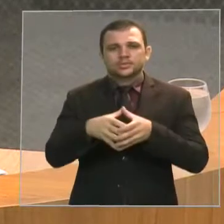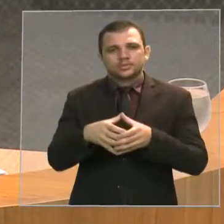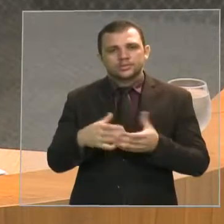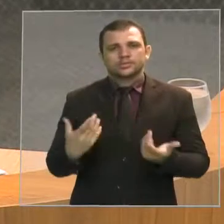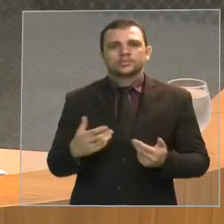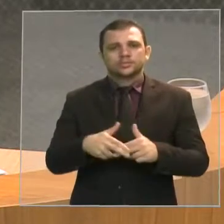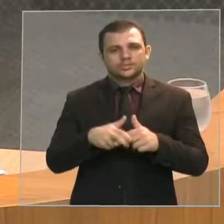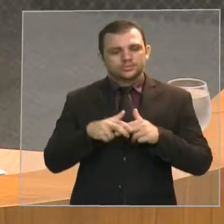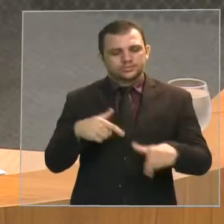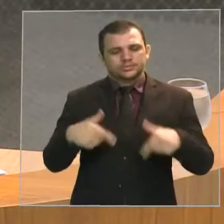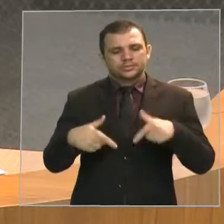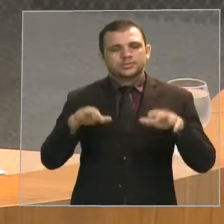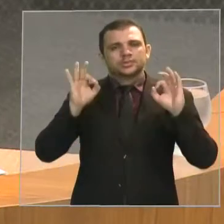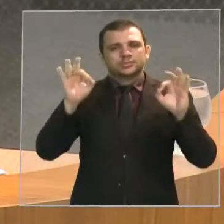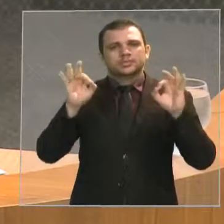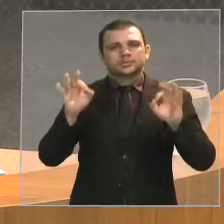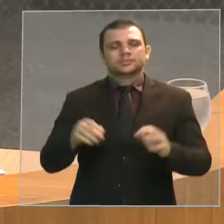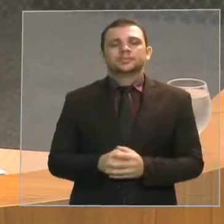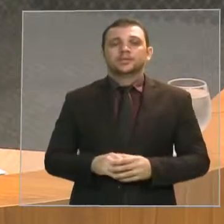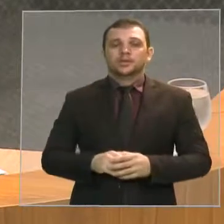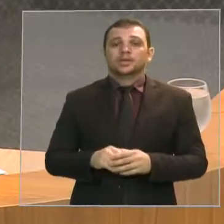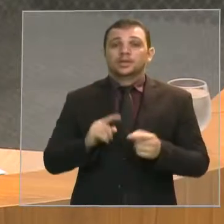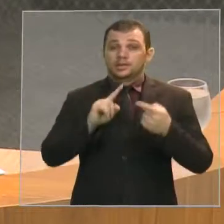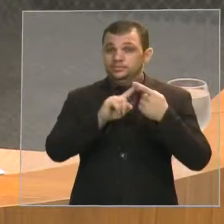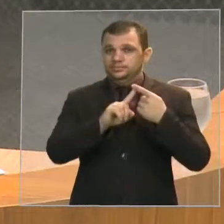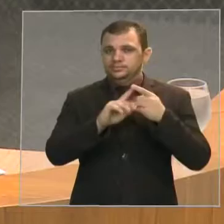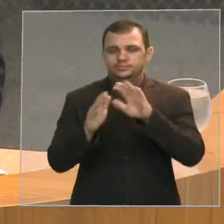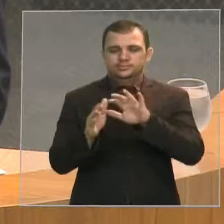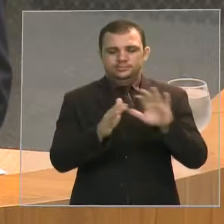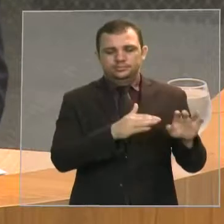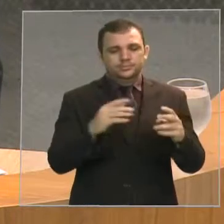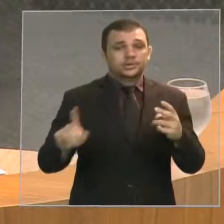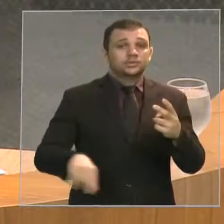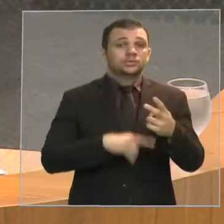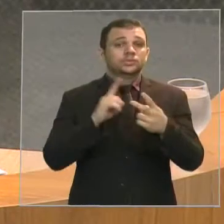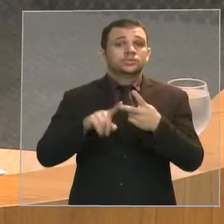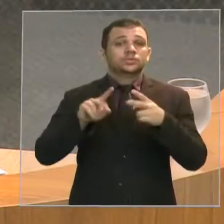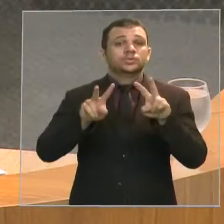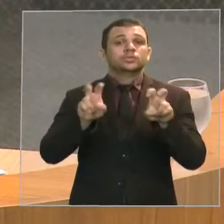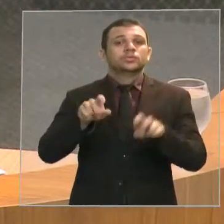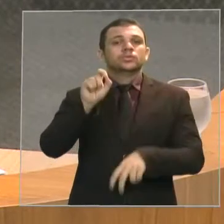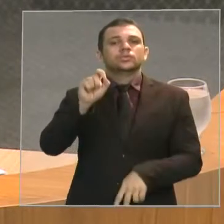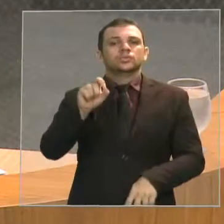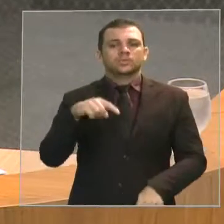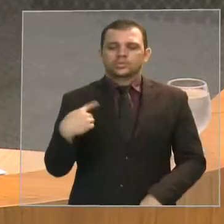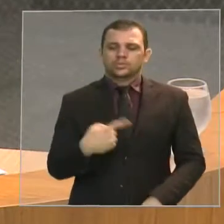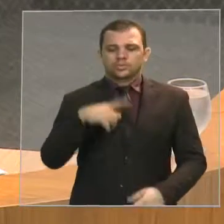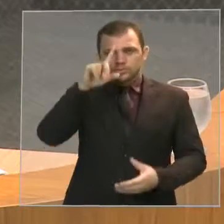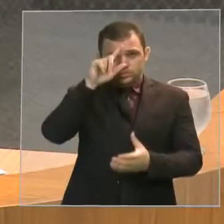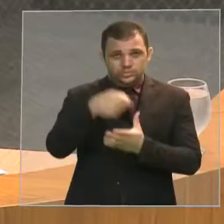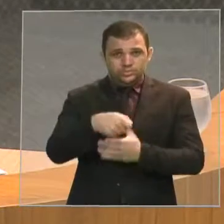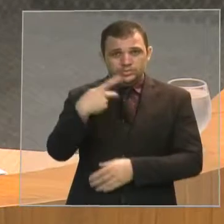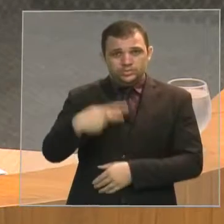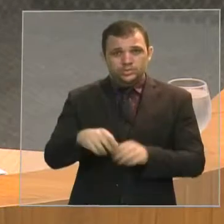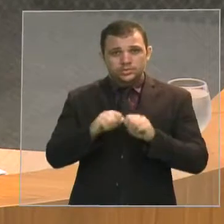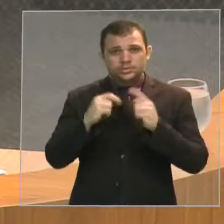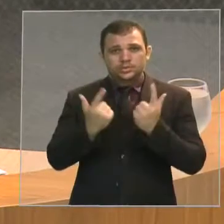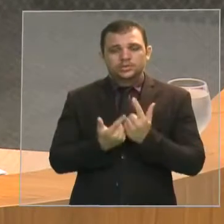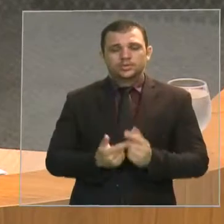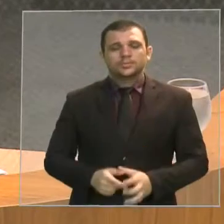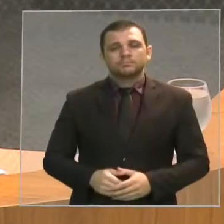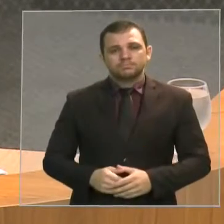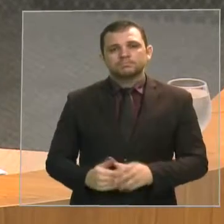realização este o primeiro tema o segundo tema é o que nós acabamos de decidir aqui na casa o auxílio